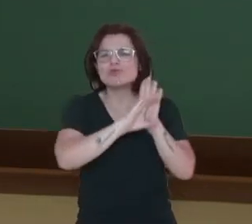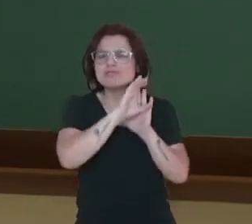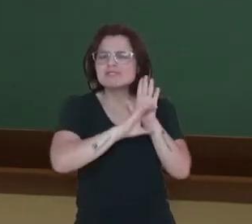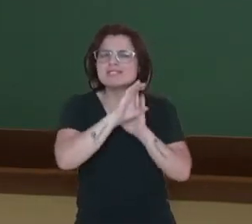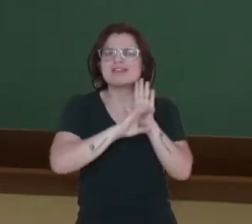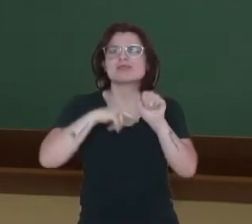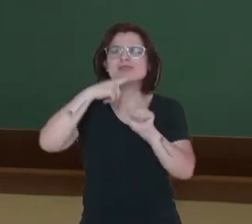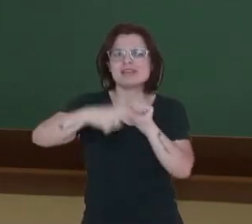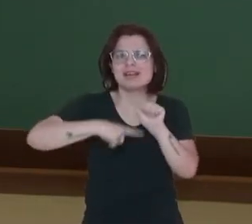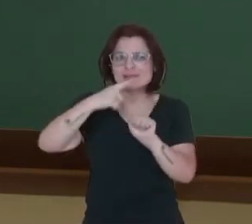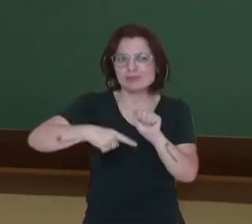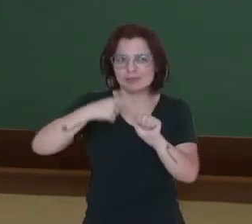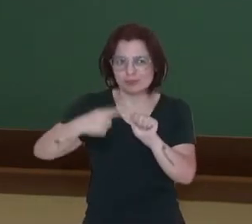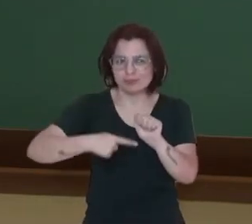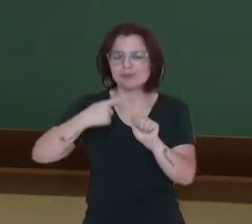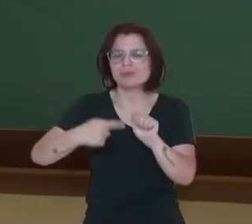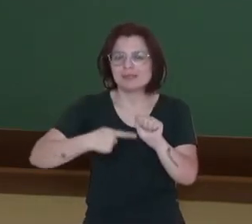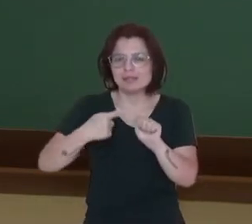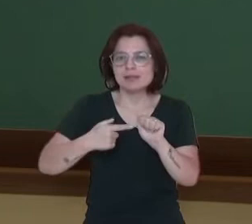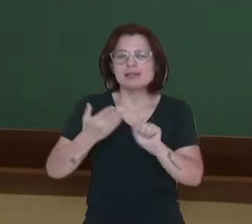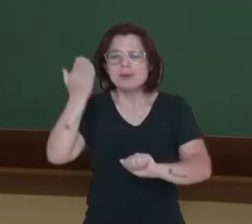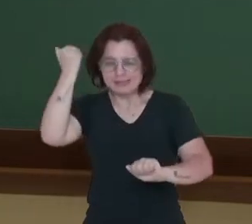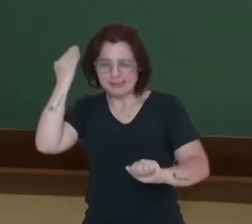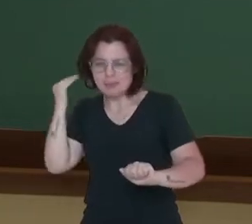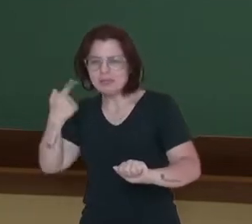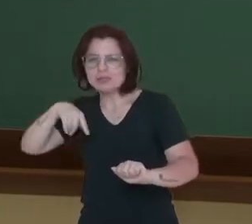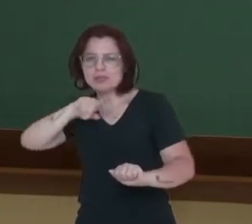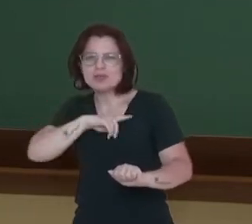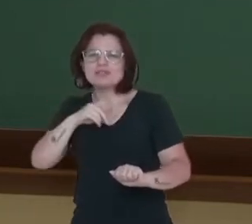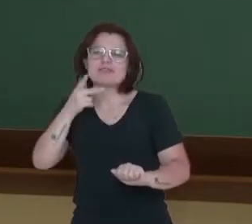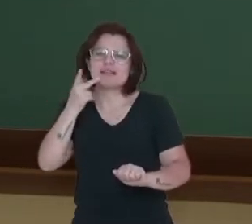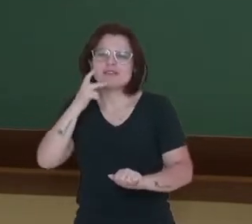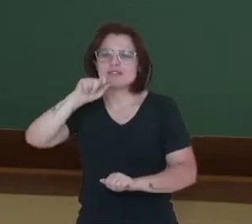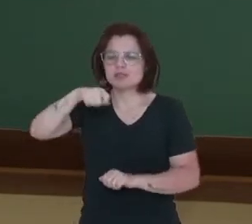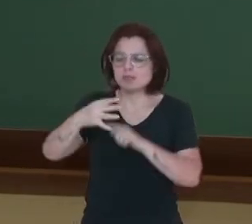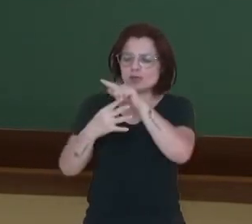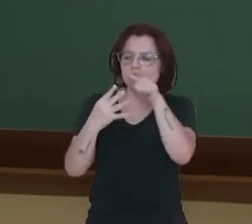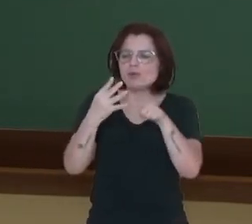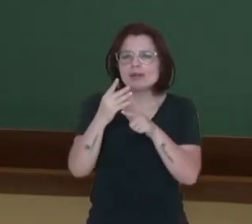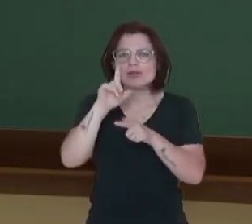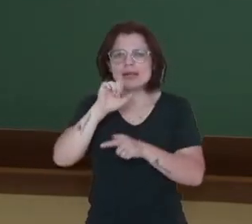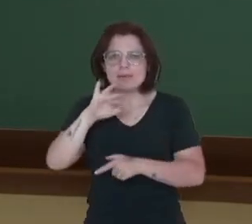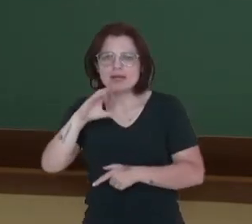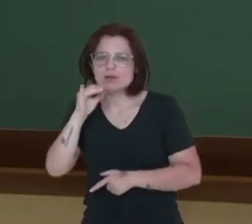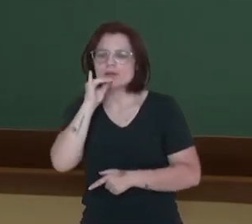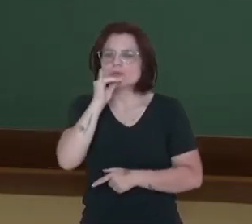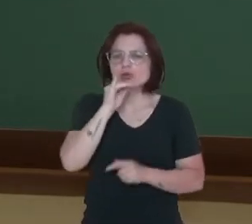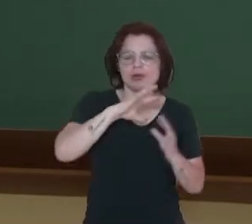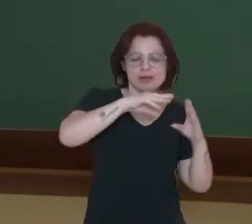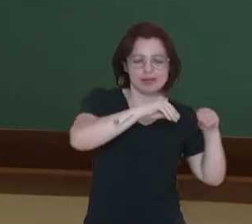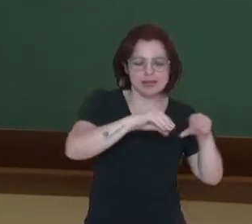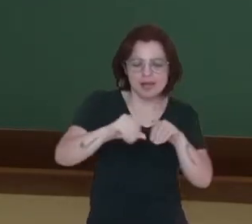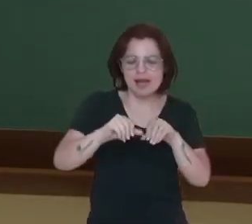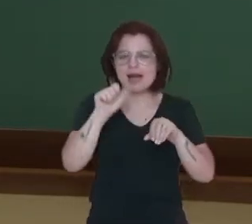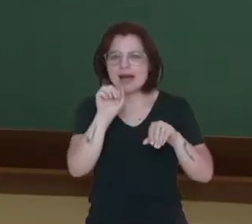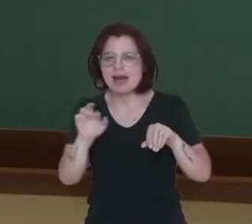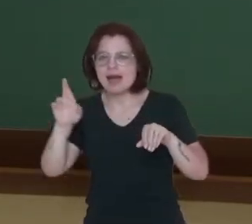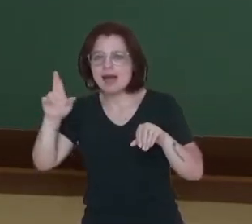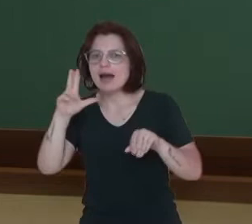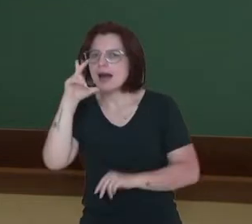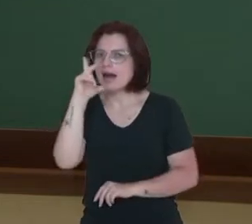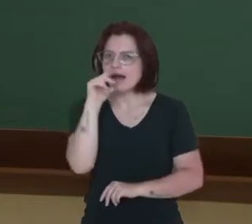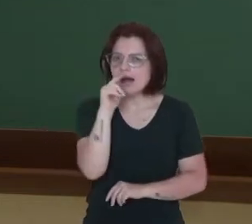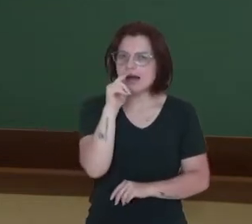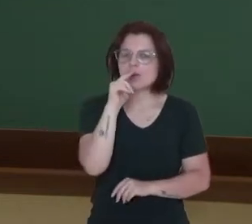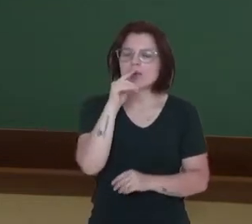aquela ideia, da teoria dos 4 elementos, a terra, o ar, a água, o fogo, que se misturavam para formar todas as coisas